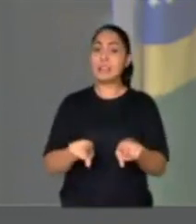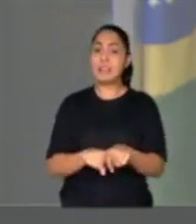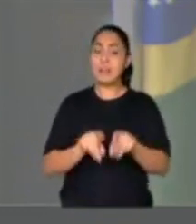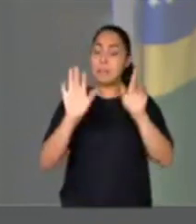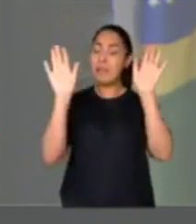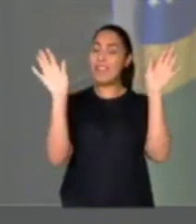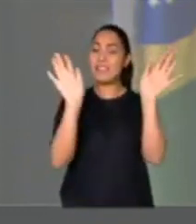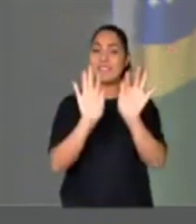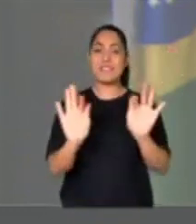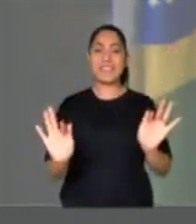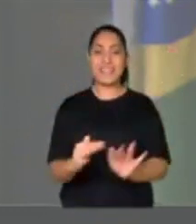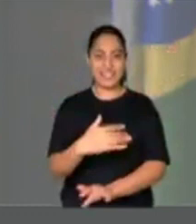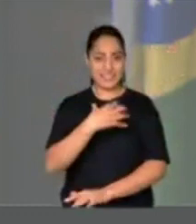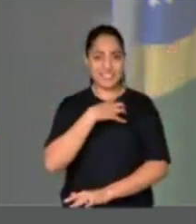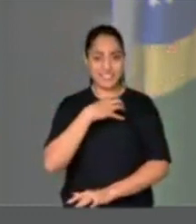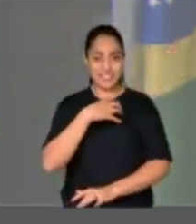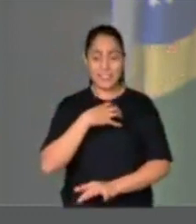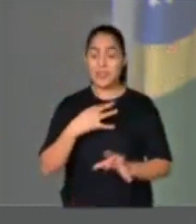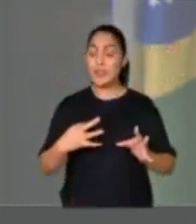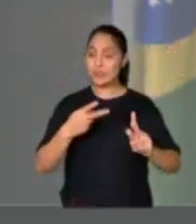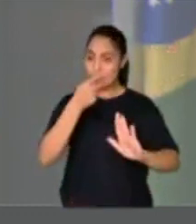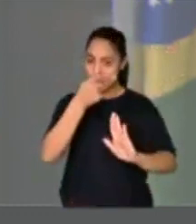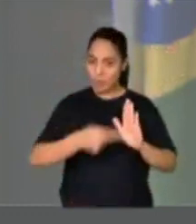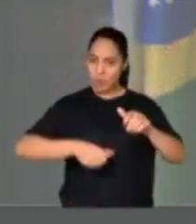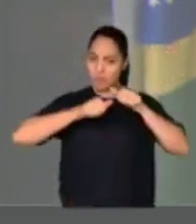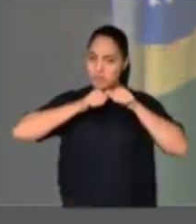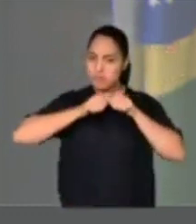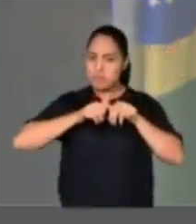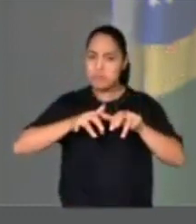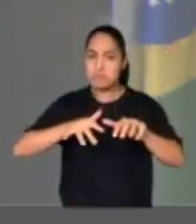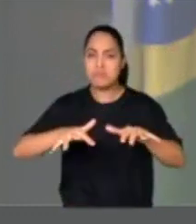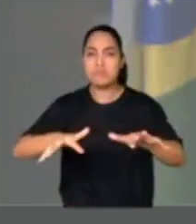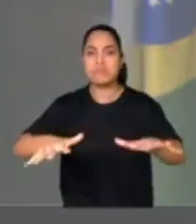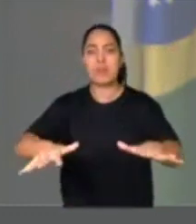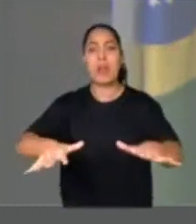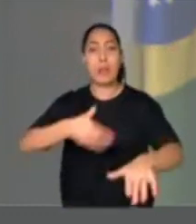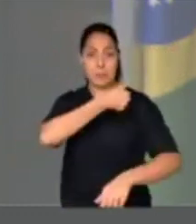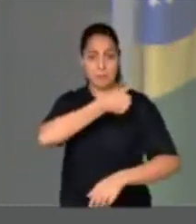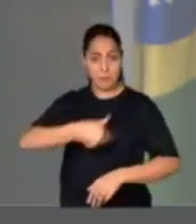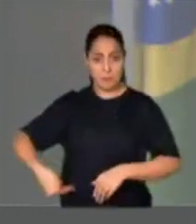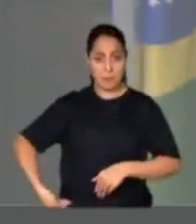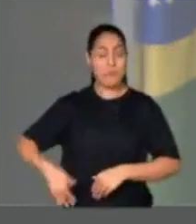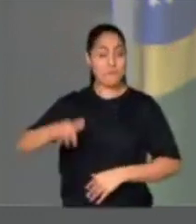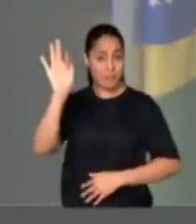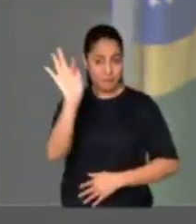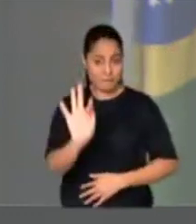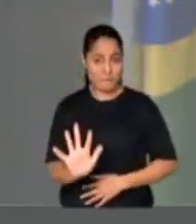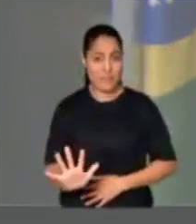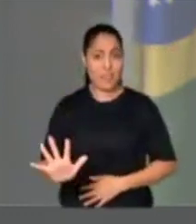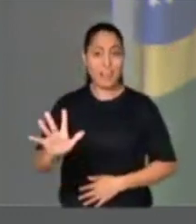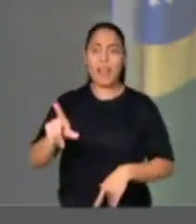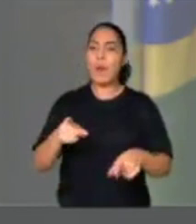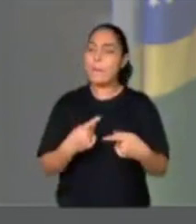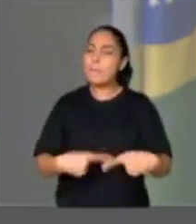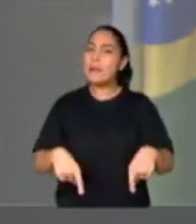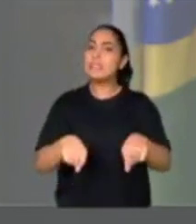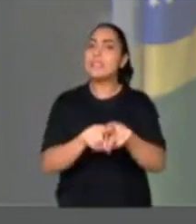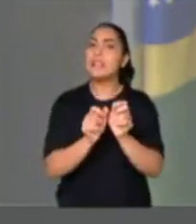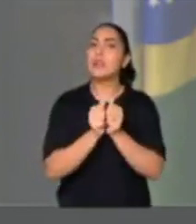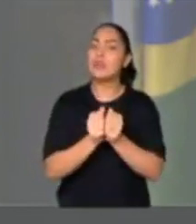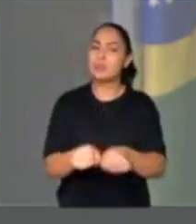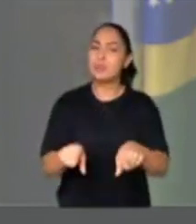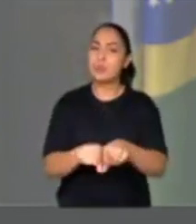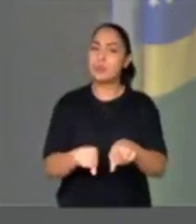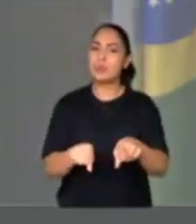recentemente esse programa tenha sido expandido para todo o governo federal, em parceria firmada recentemente com